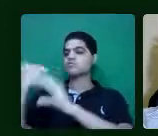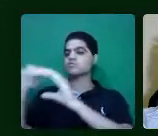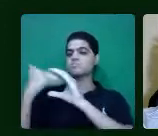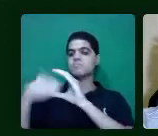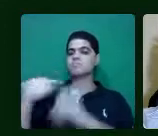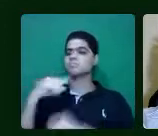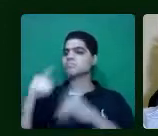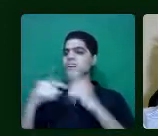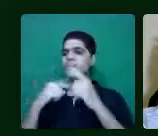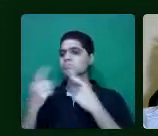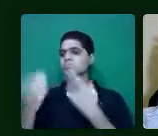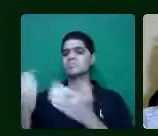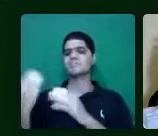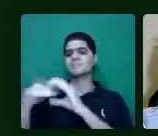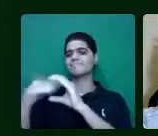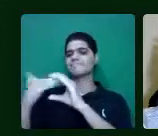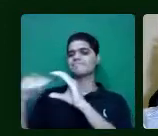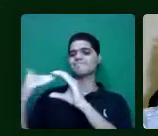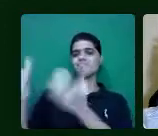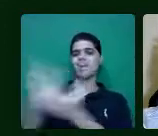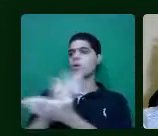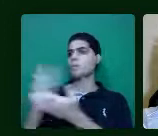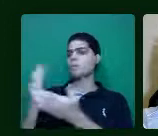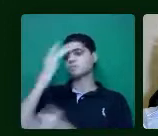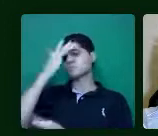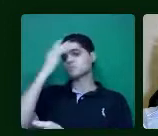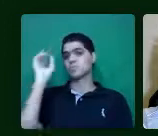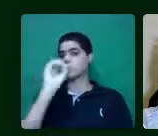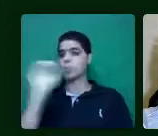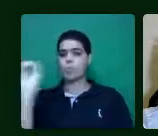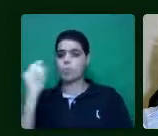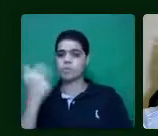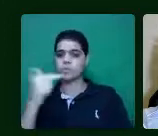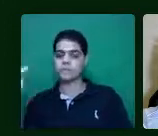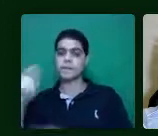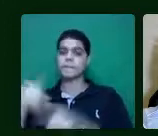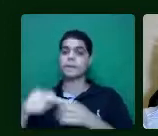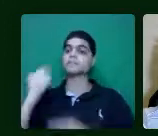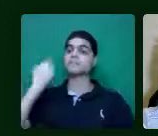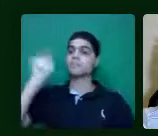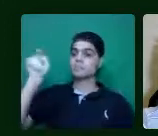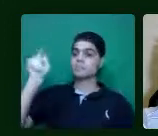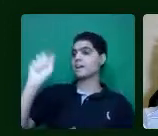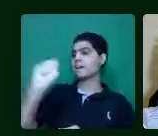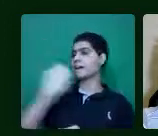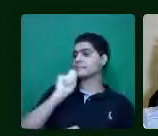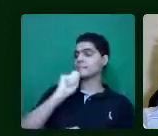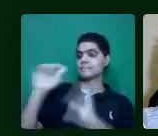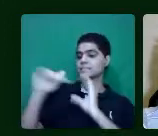Então, eu acabei de mandar aqui no chat o e-mail que eu quero que quem não estiver recebendo, mande para a gente, tá?